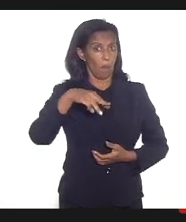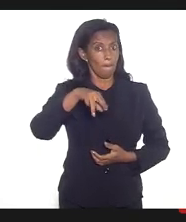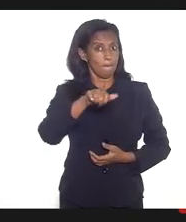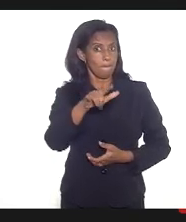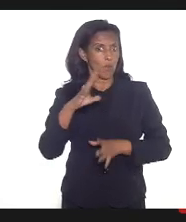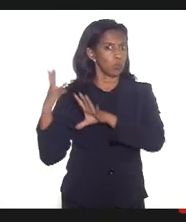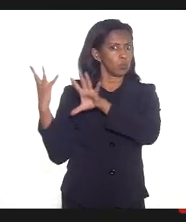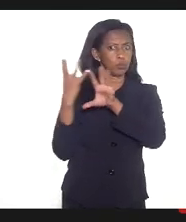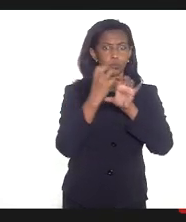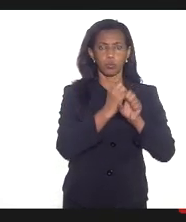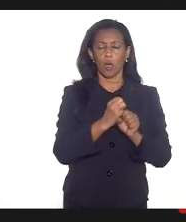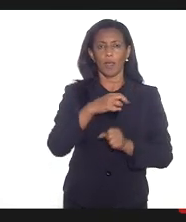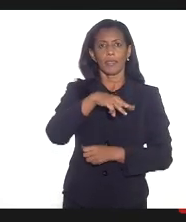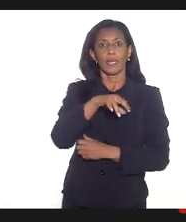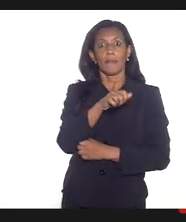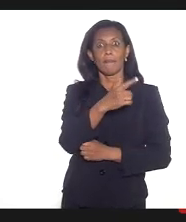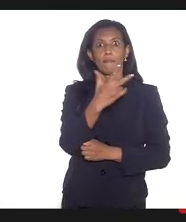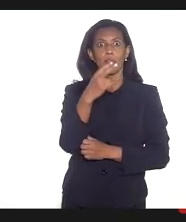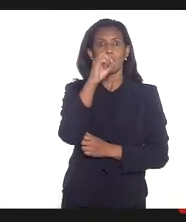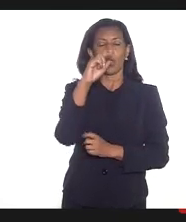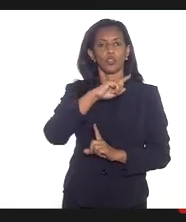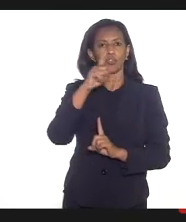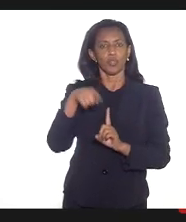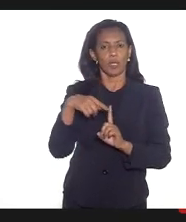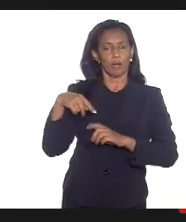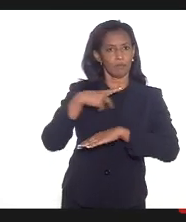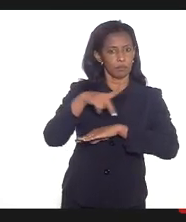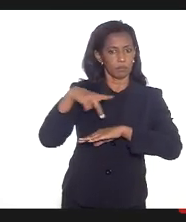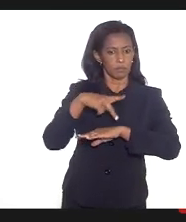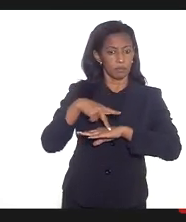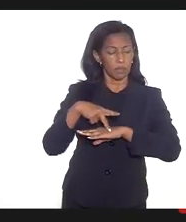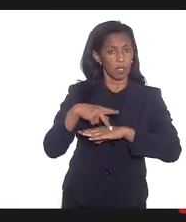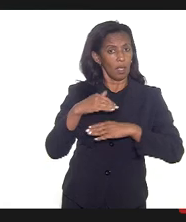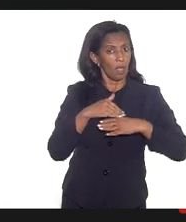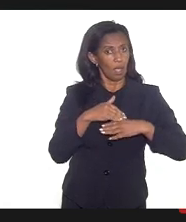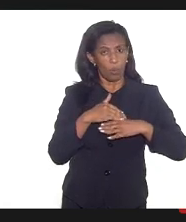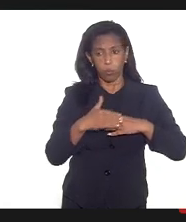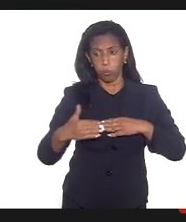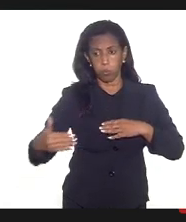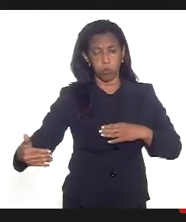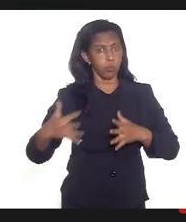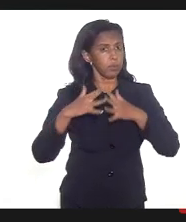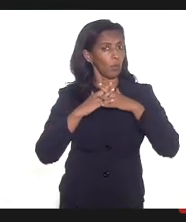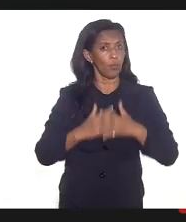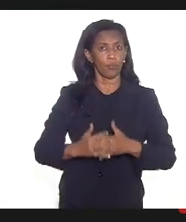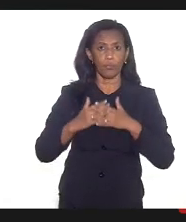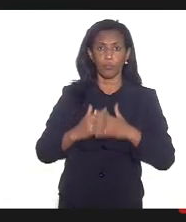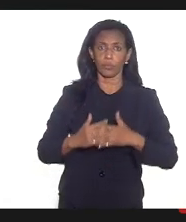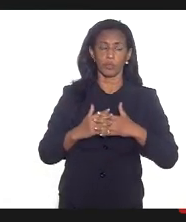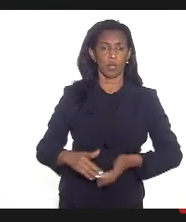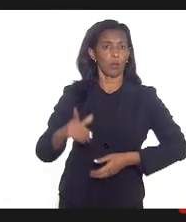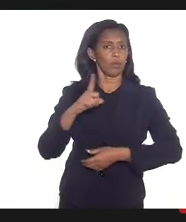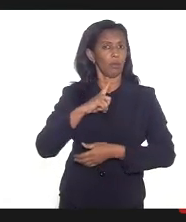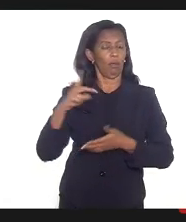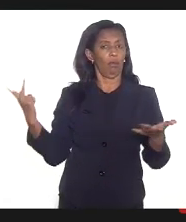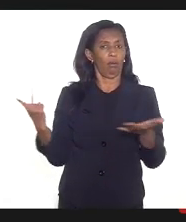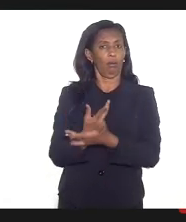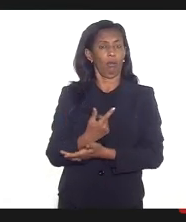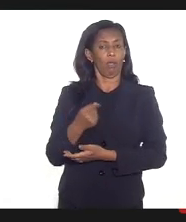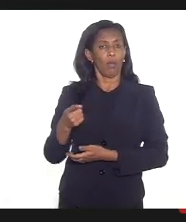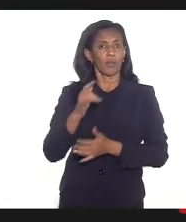de um total estimado de 3 milhões de gestão no país é decorrente de toda essa confusão que tem ocorrido